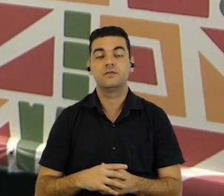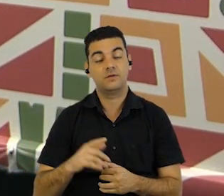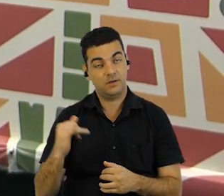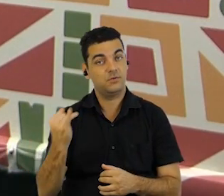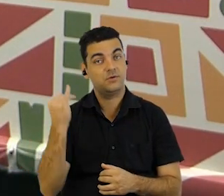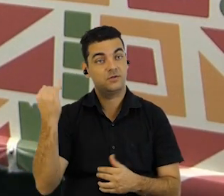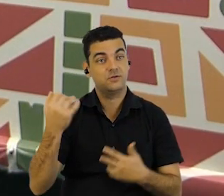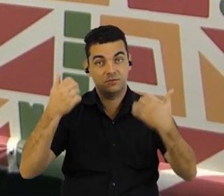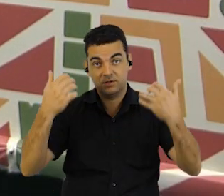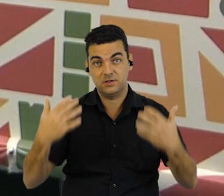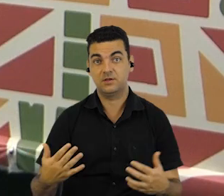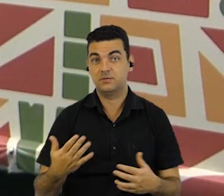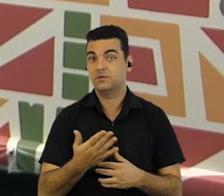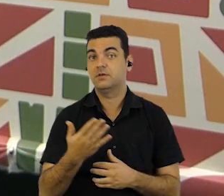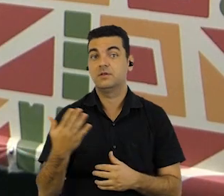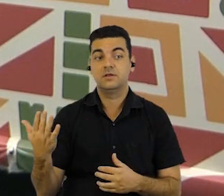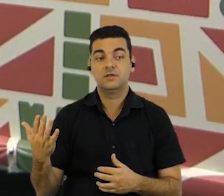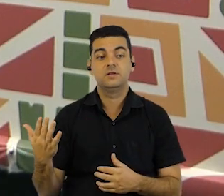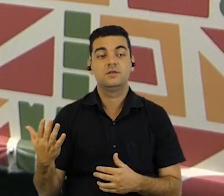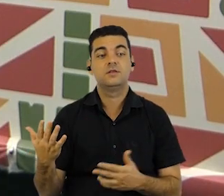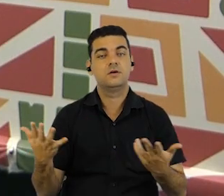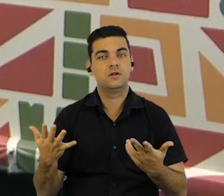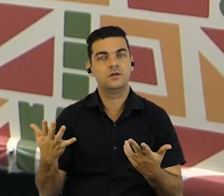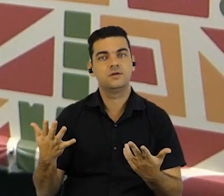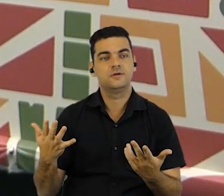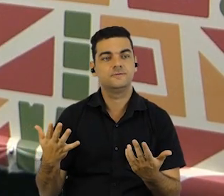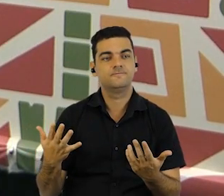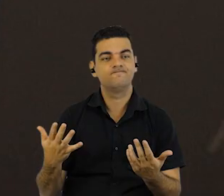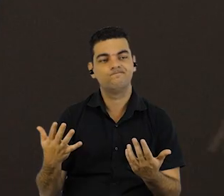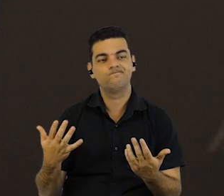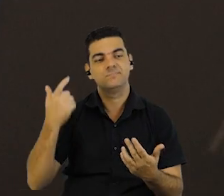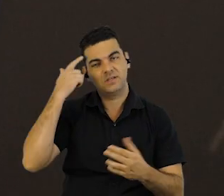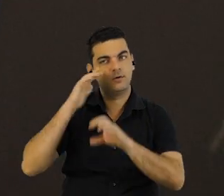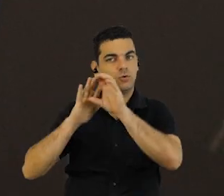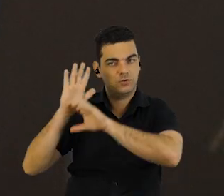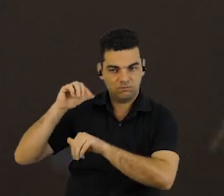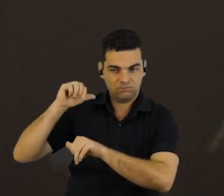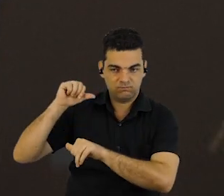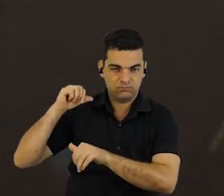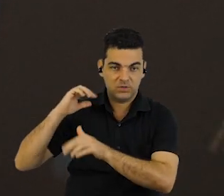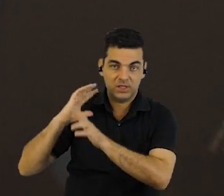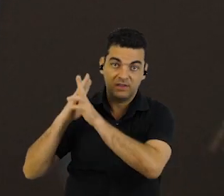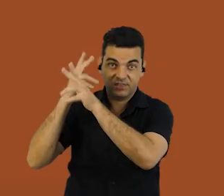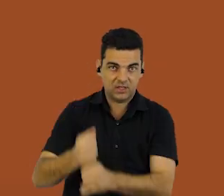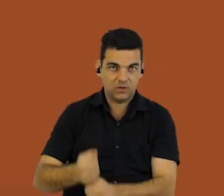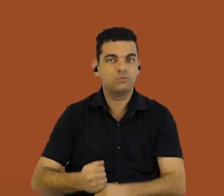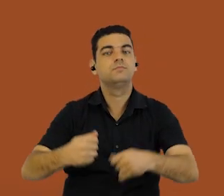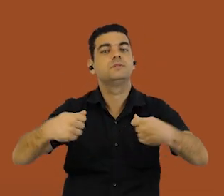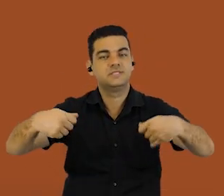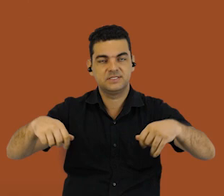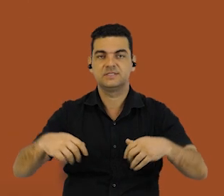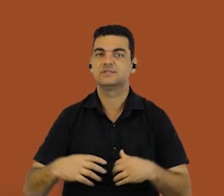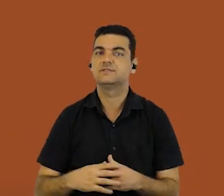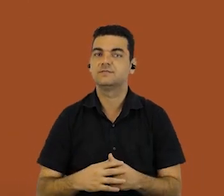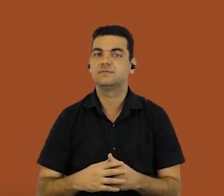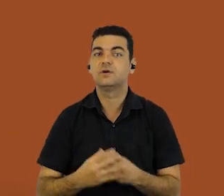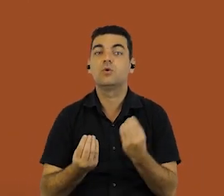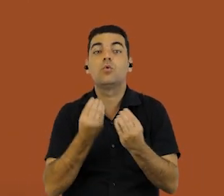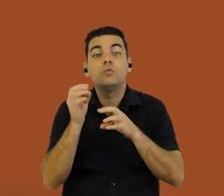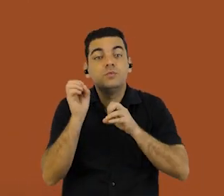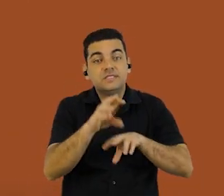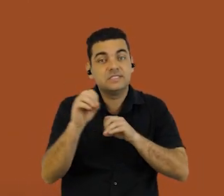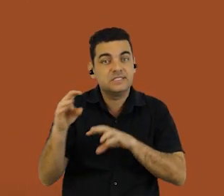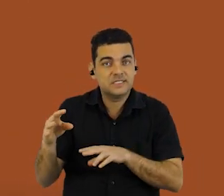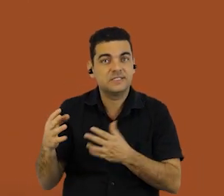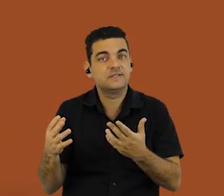importante dizer que é necessário rever o currículo, rever as práticas epistemológicas,